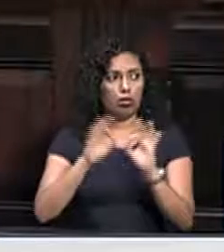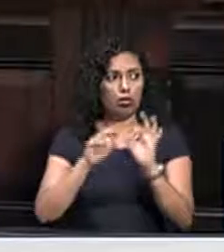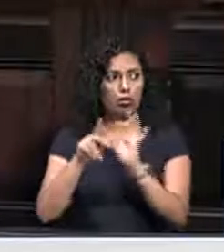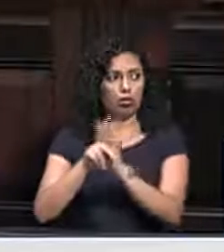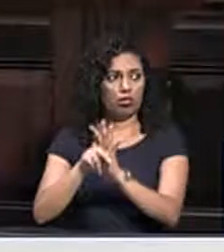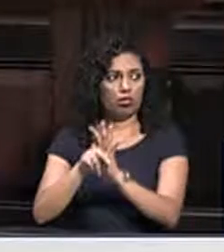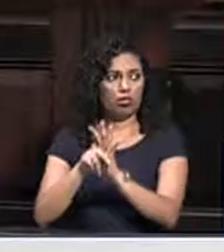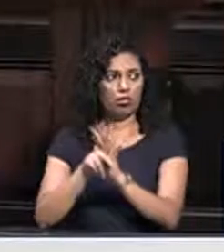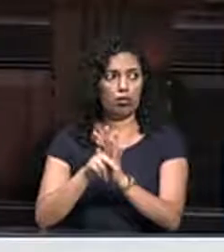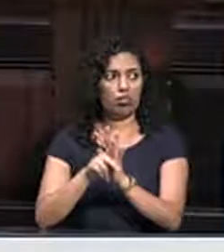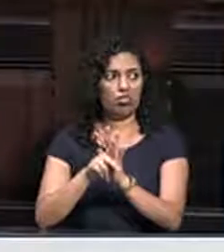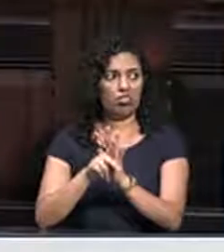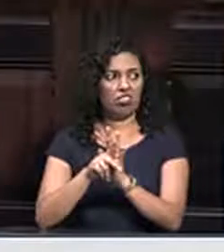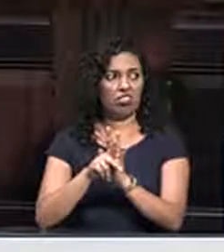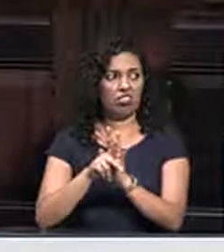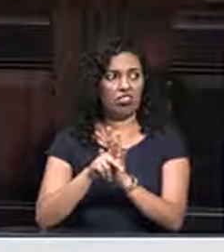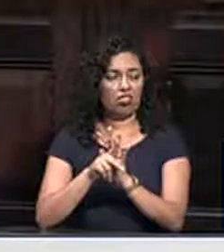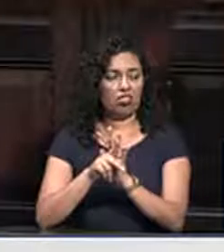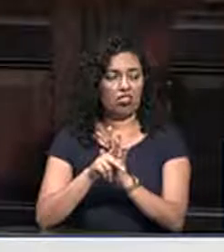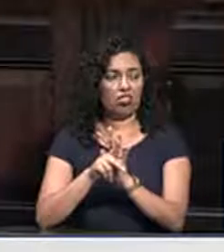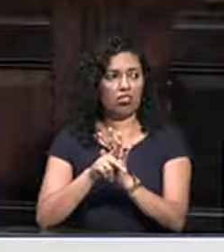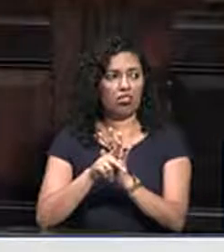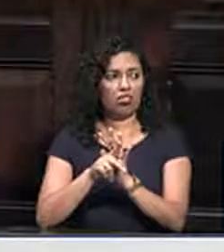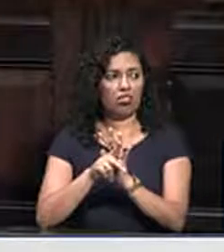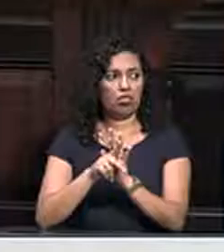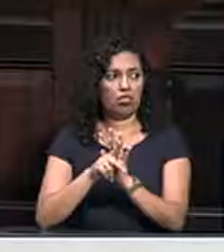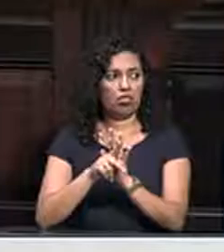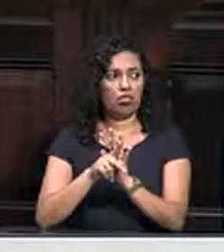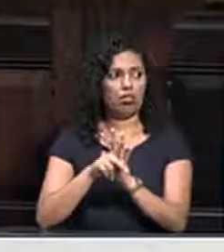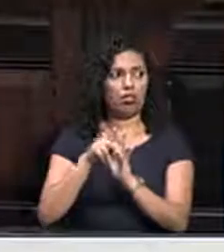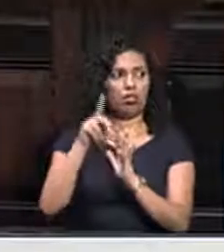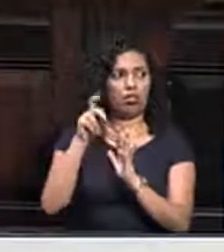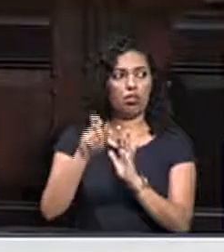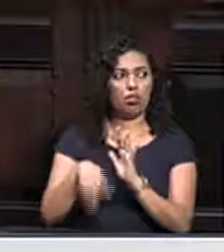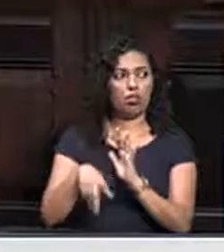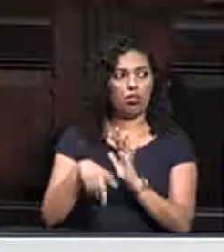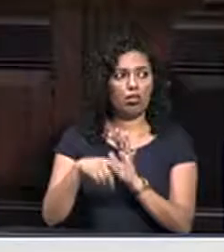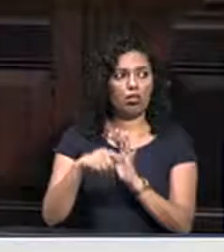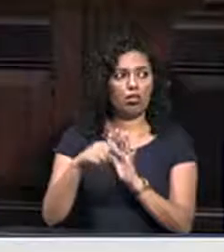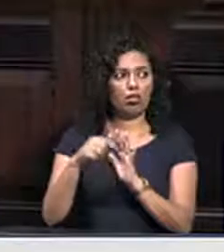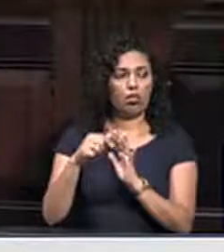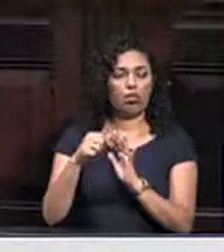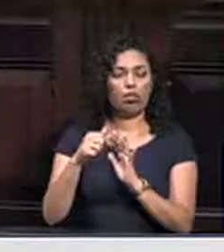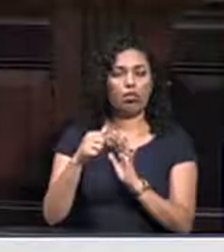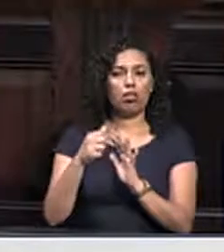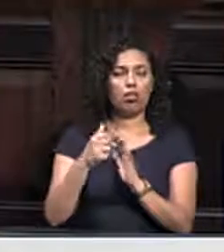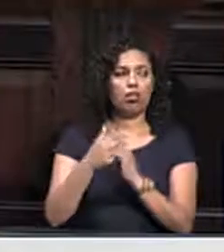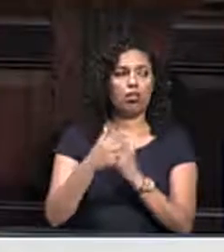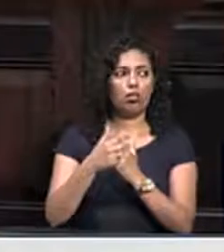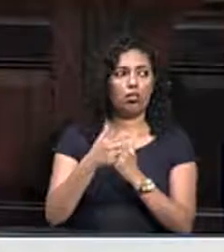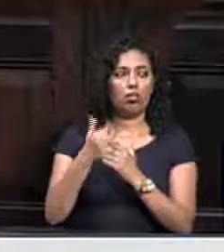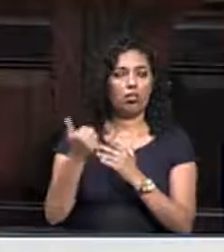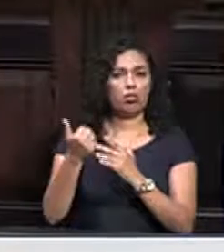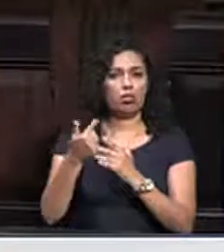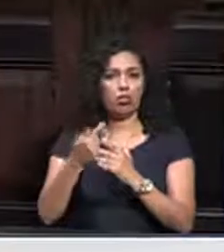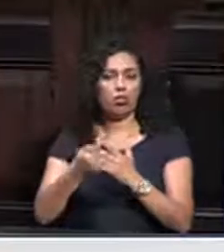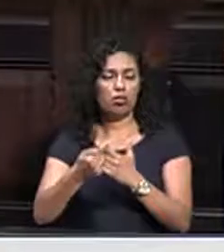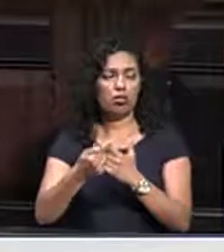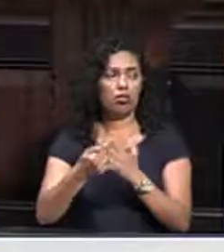é constituído de 20 artigos. 17 deles estão sendo exatamente